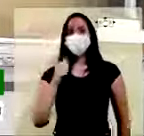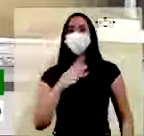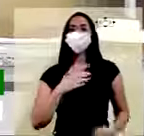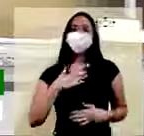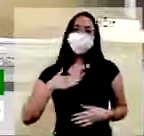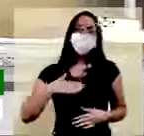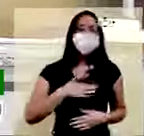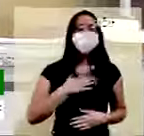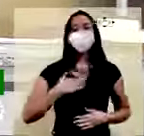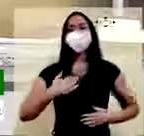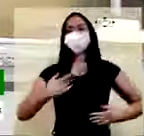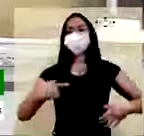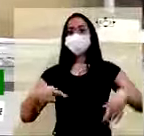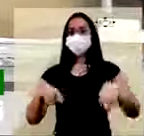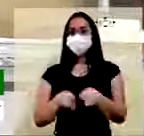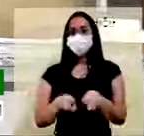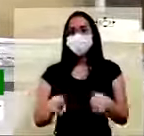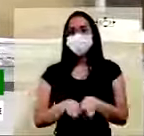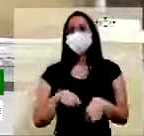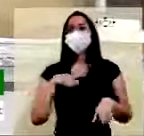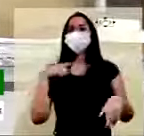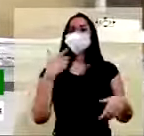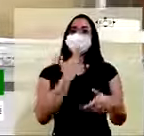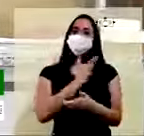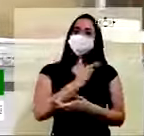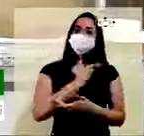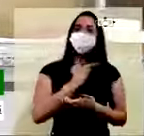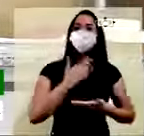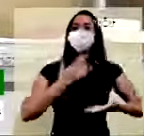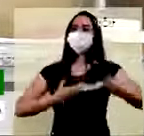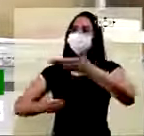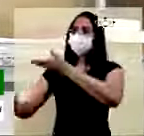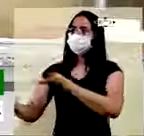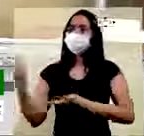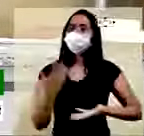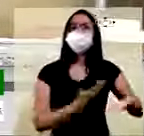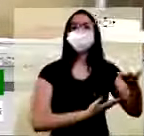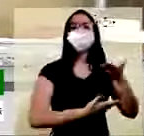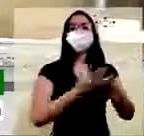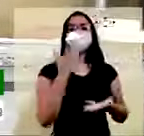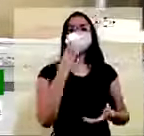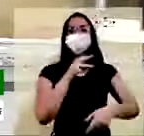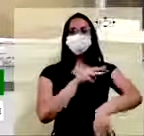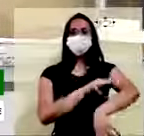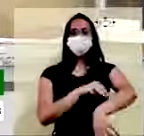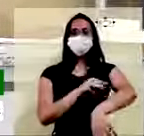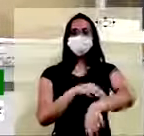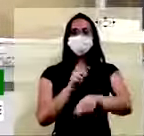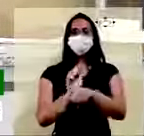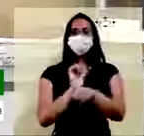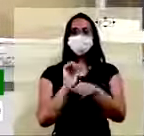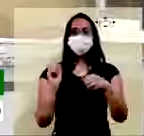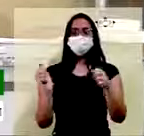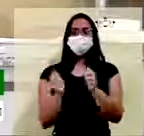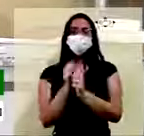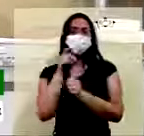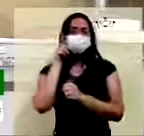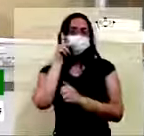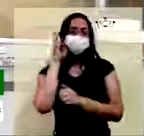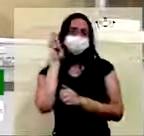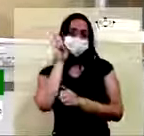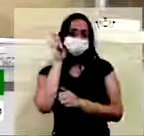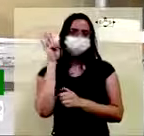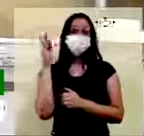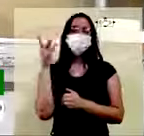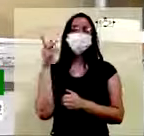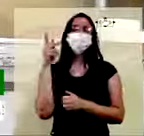que ele tem né de ter essa amizade essa aproximação com o município e o estado da Paraíba através de